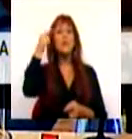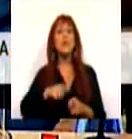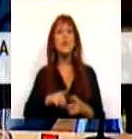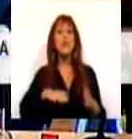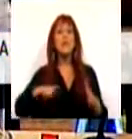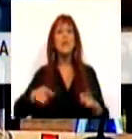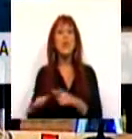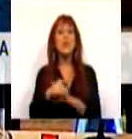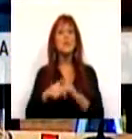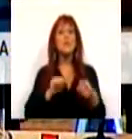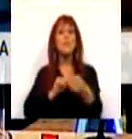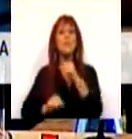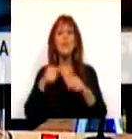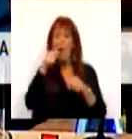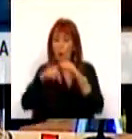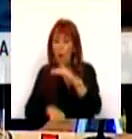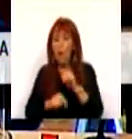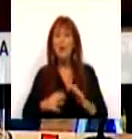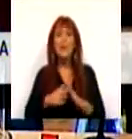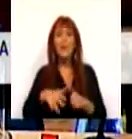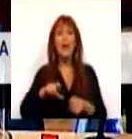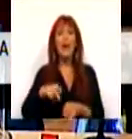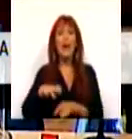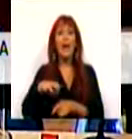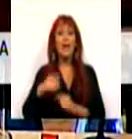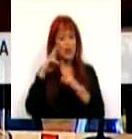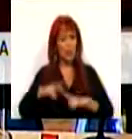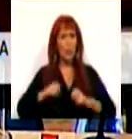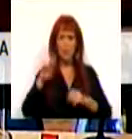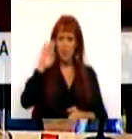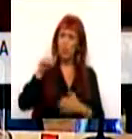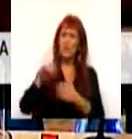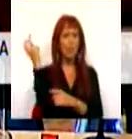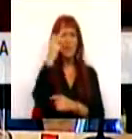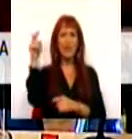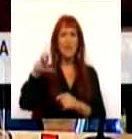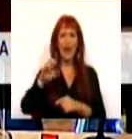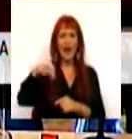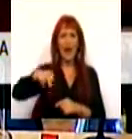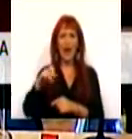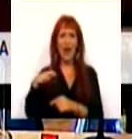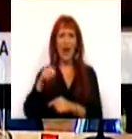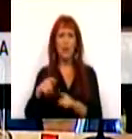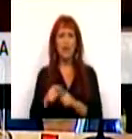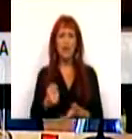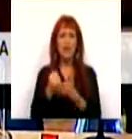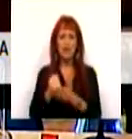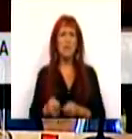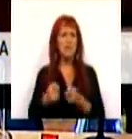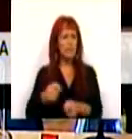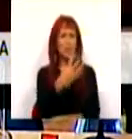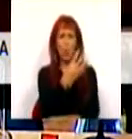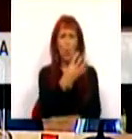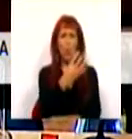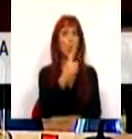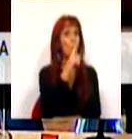Nacional de Arqueologia Náutica e Subaquática, CNAS. Encontramos uma solução definitiva para o CNAS, suportada por investimento da ordem